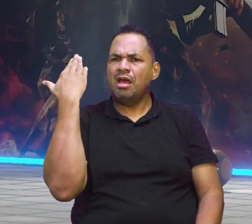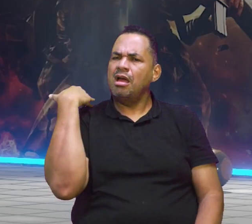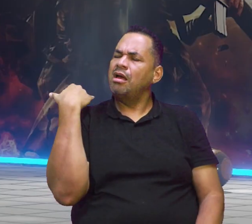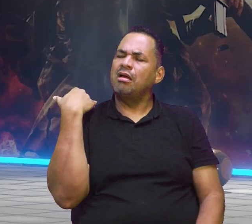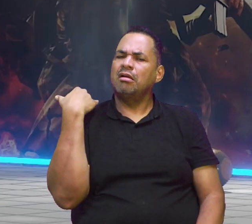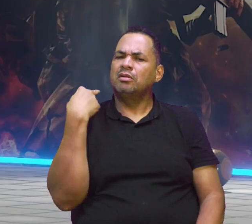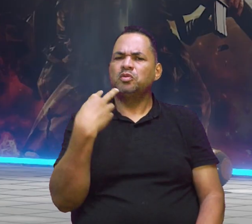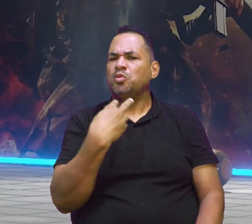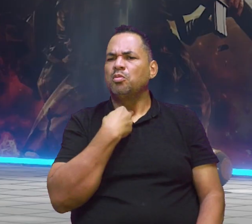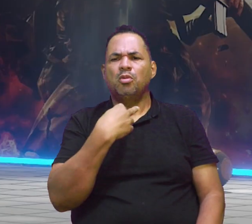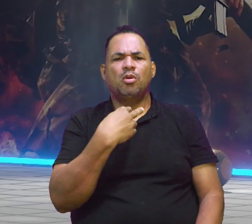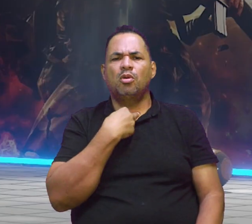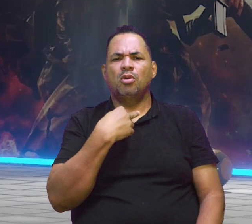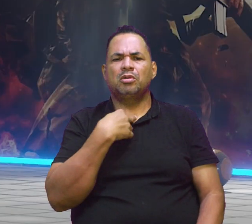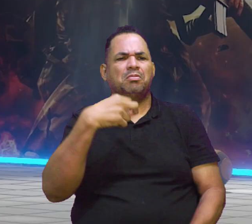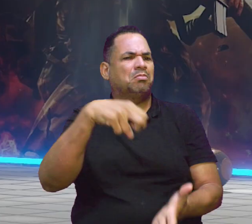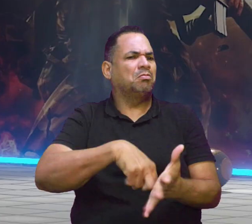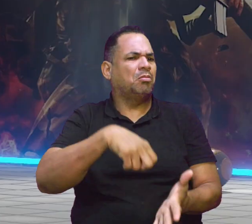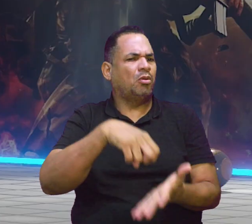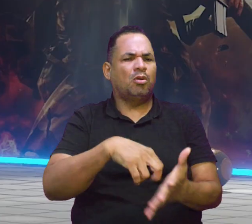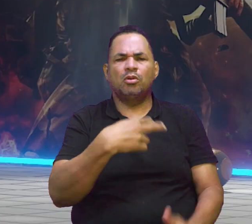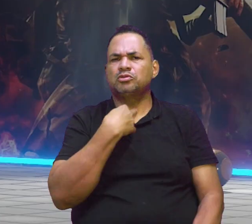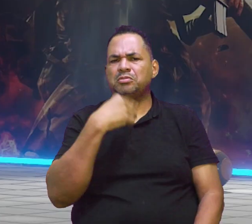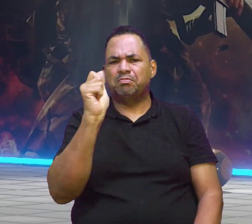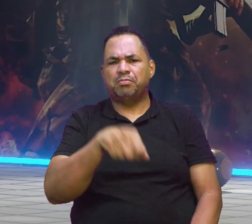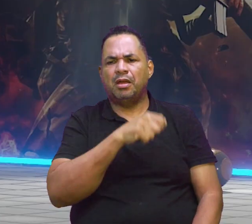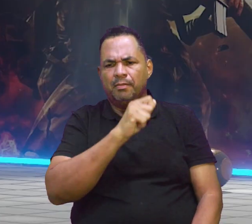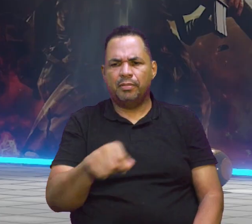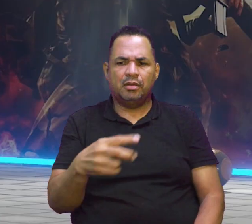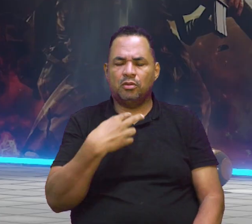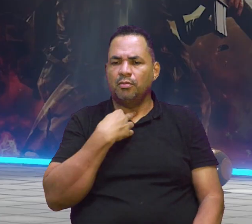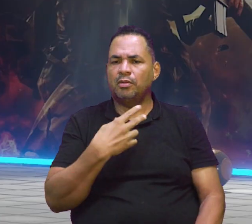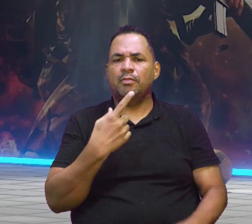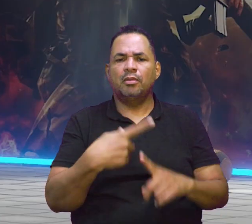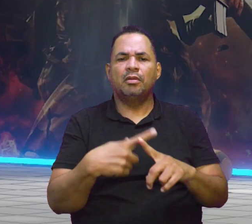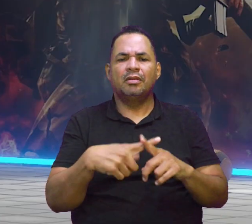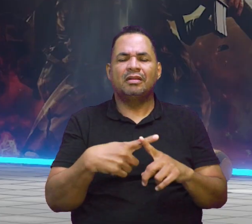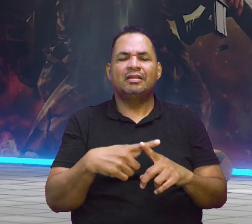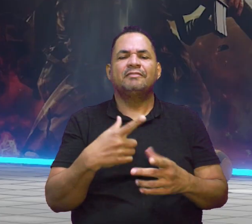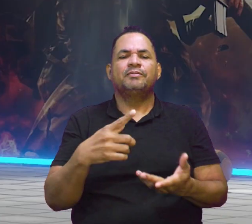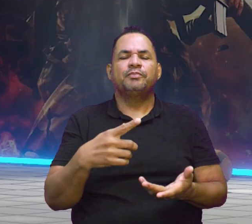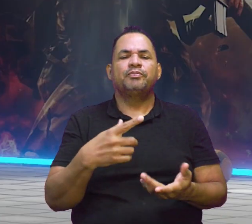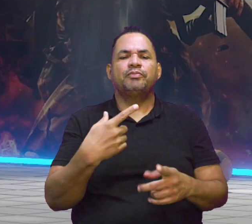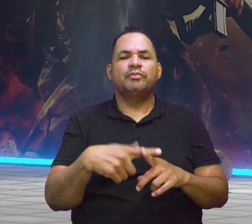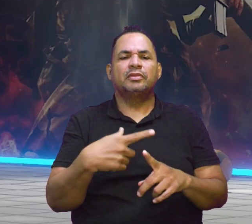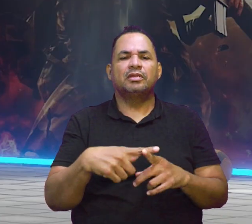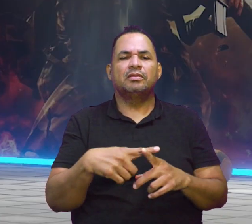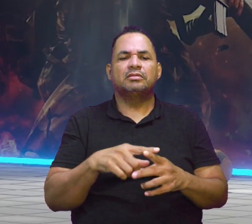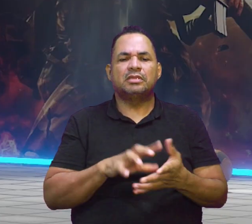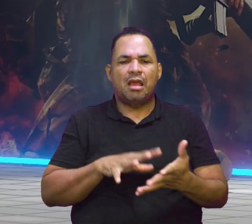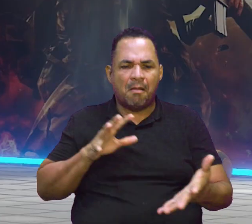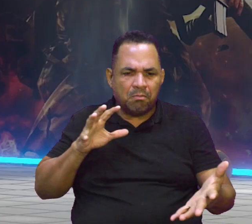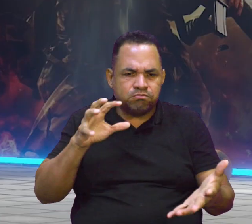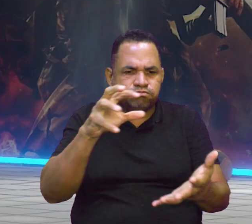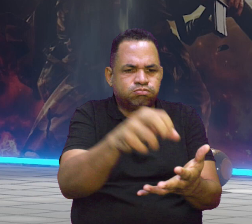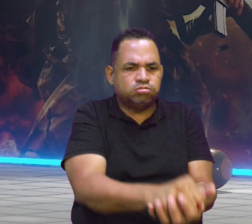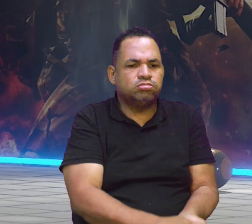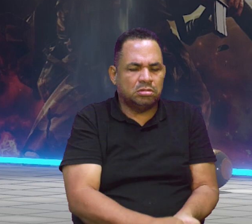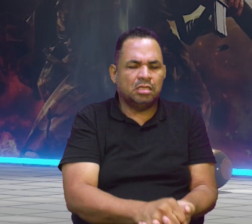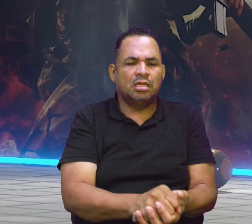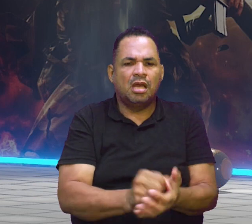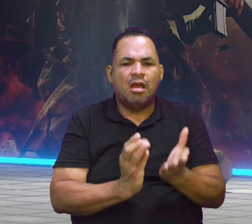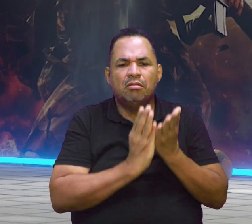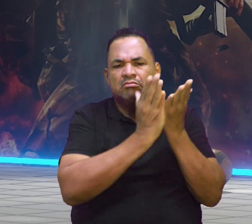ter castigos físicos na Marinha. Então, eles vão tomar um navio, vão para o litoral e